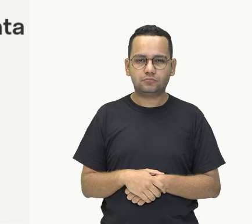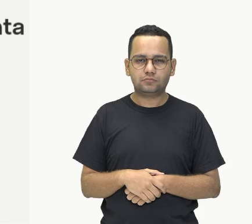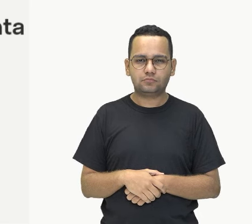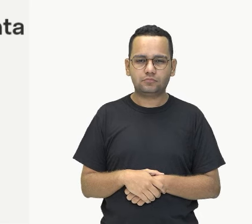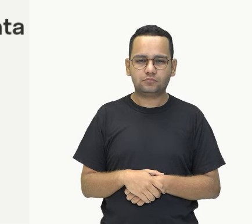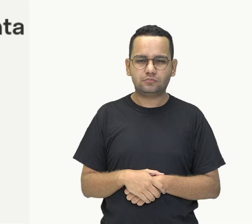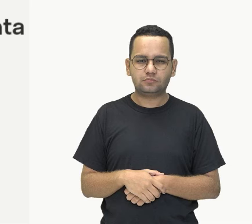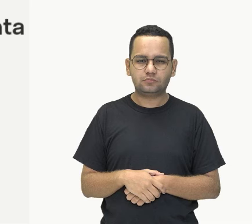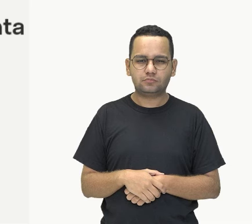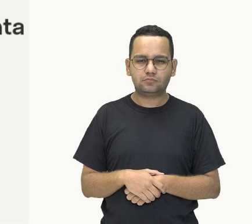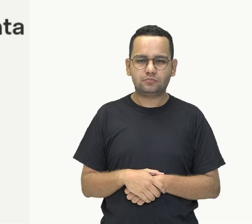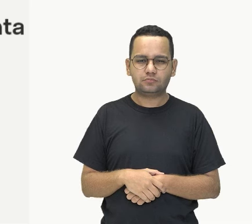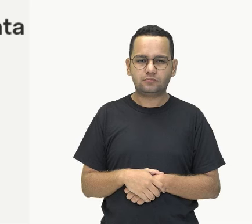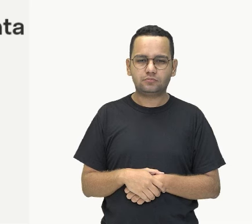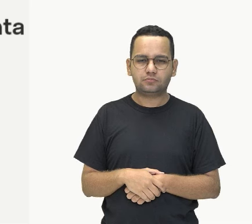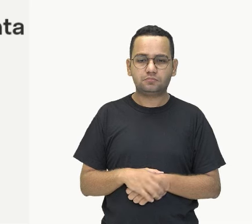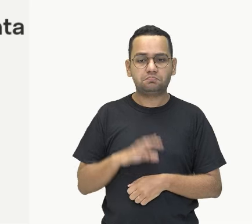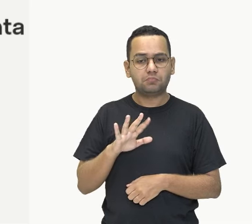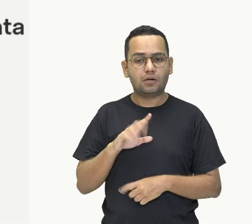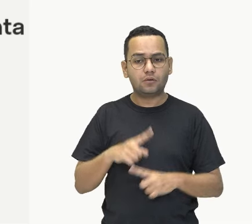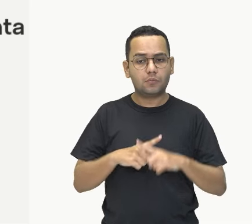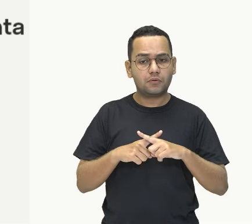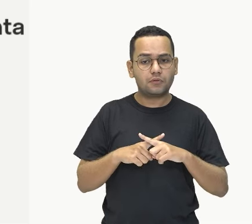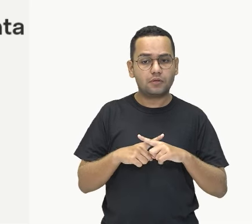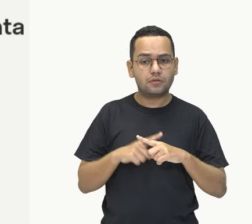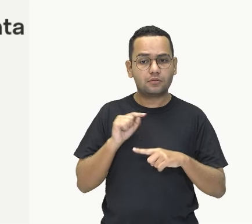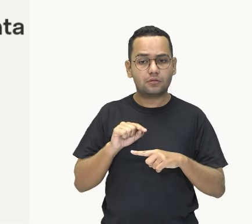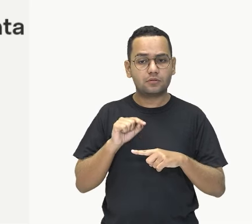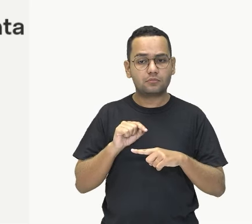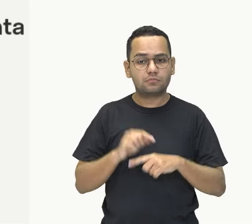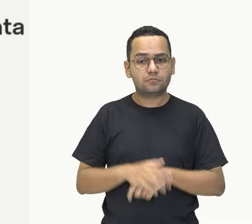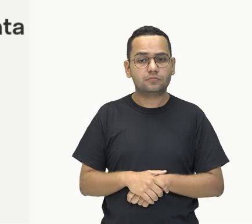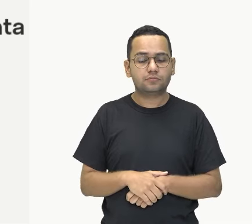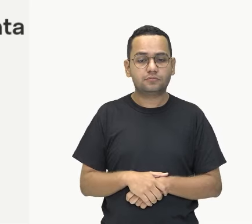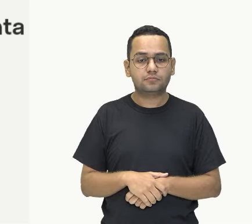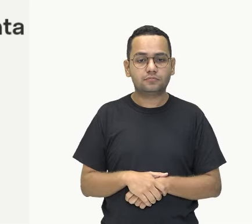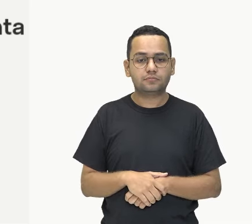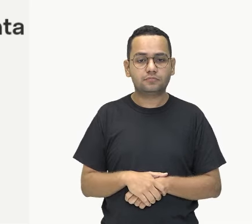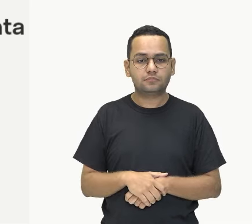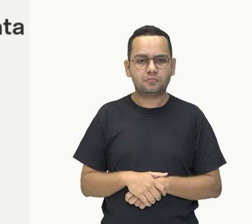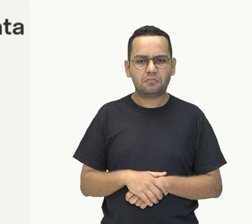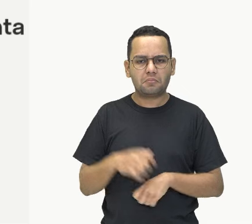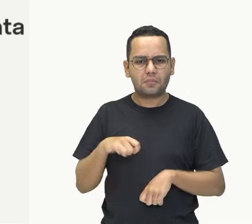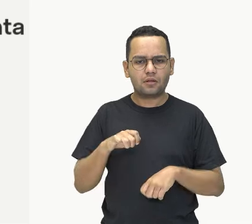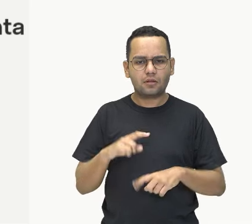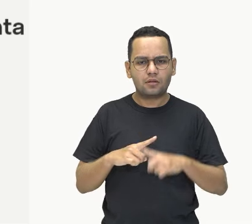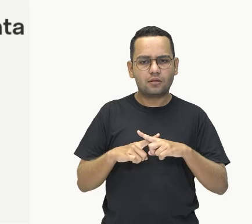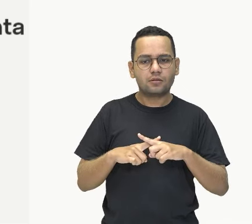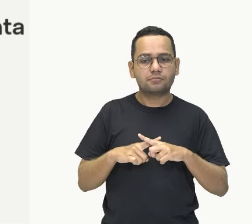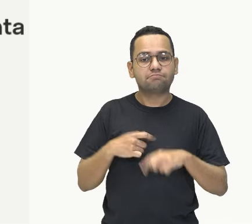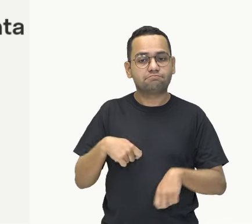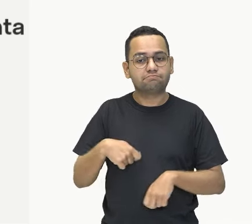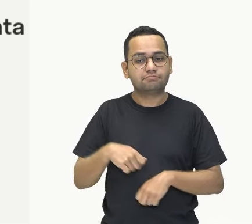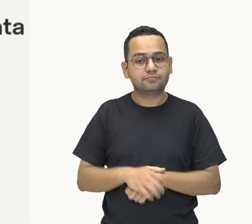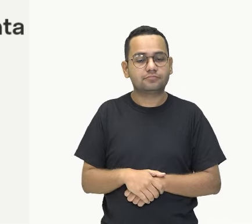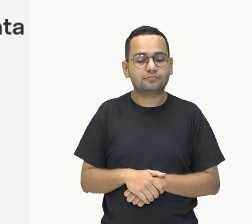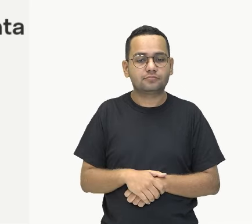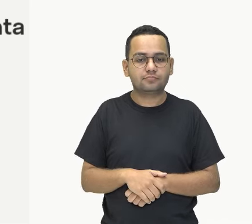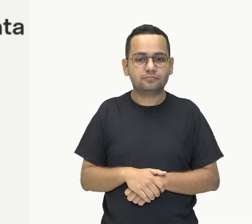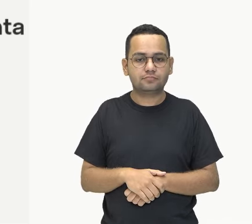sinal de vezes, né? Um sinal de multiplicação no meio. Ele vai estar aqui? Vai. Mas ele